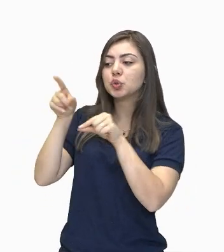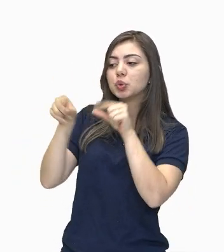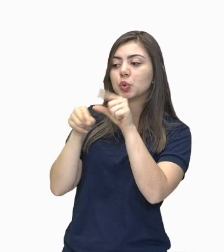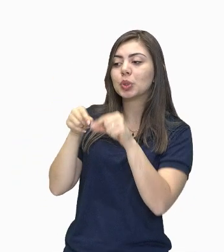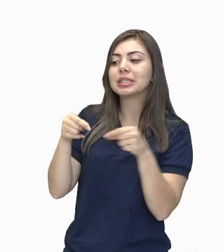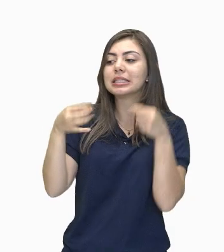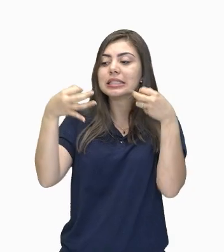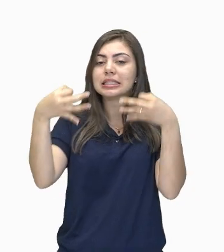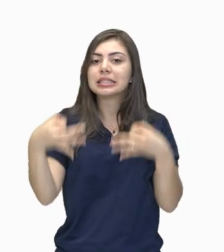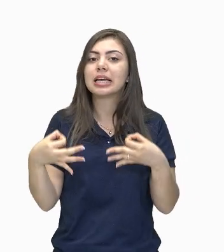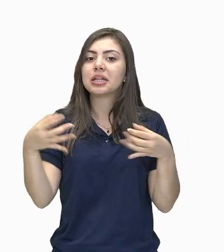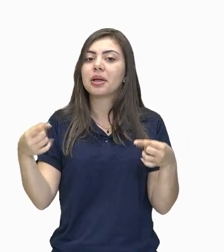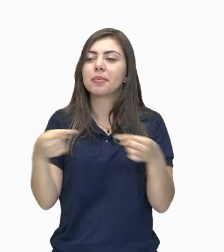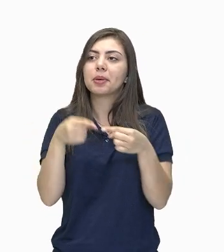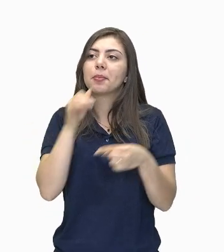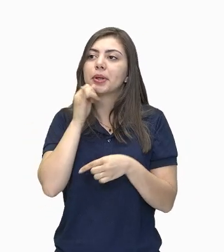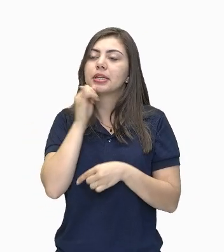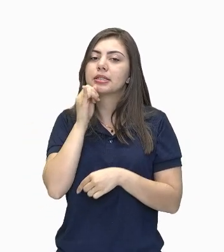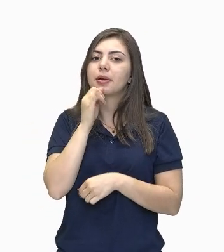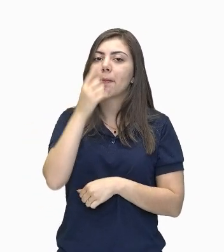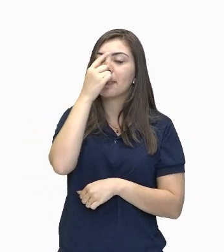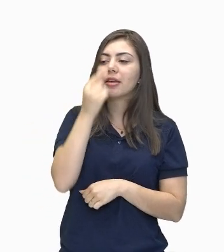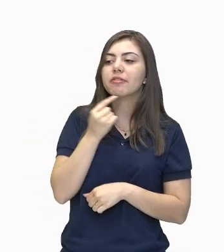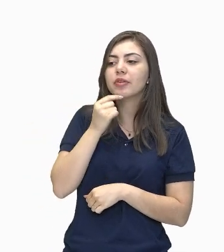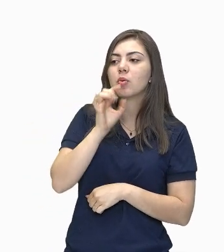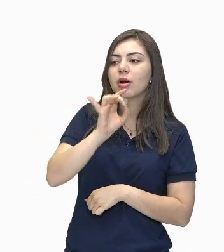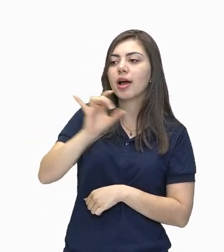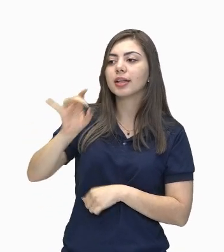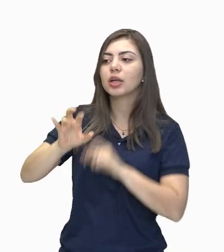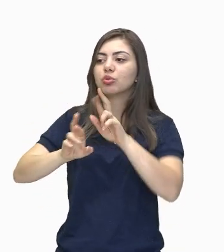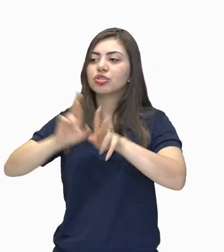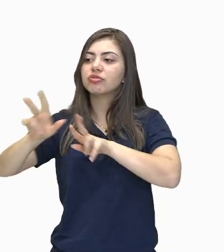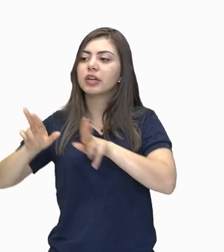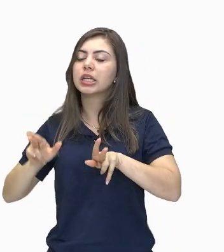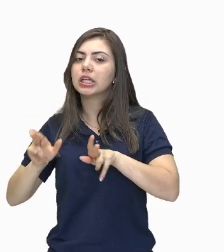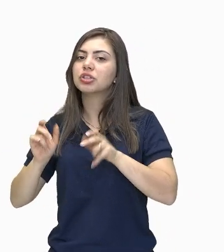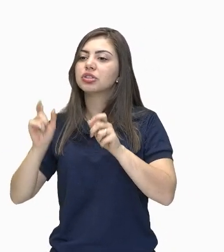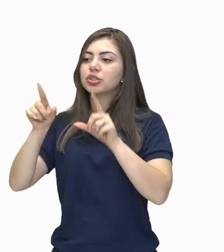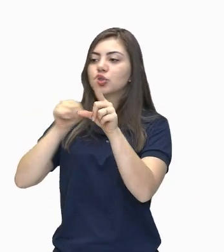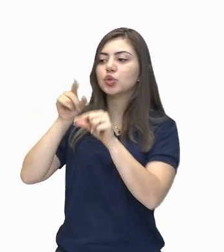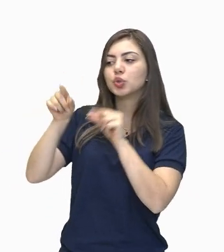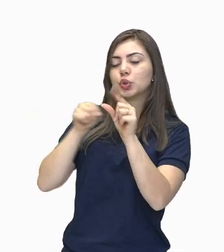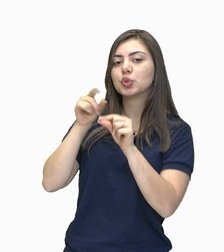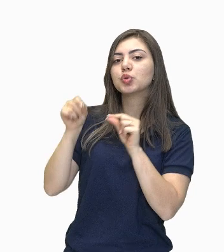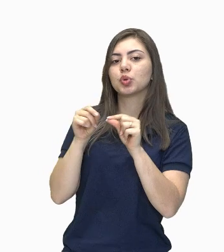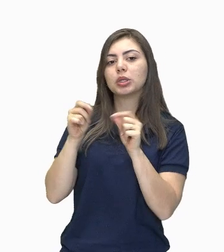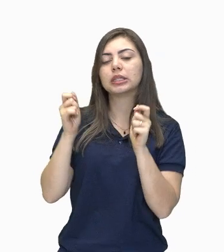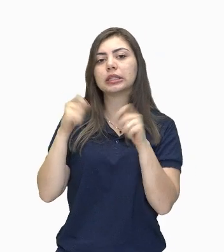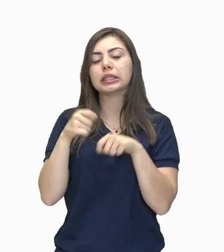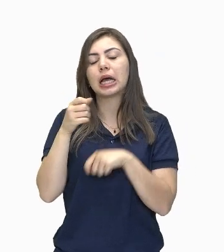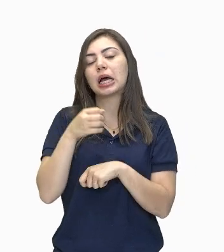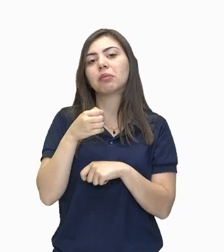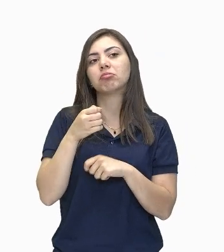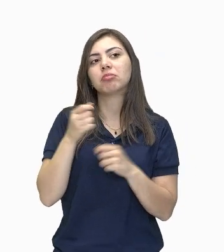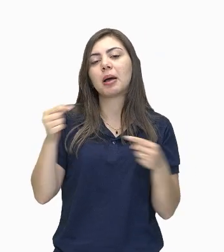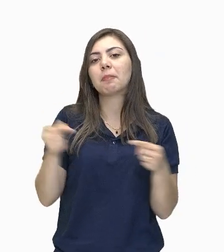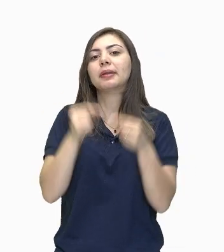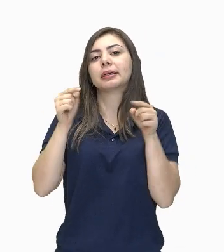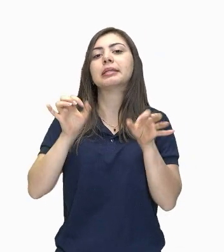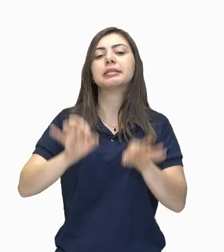de cada perfil desse para você ter uma opinião mais próxima aí do real, entendeu?